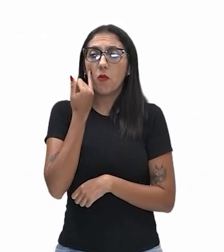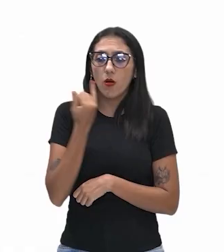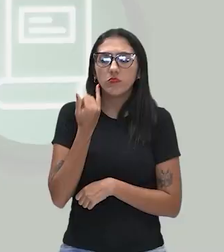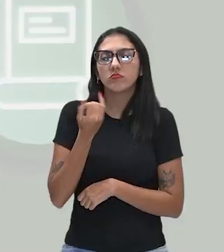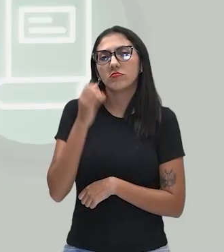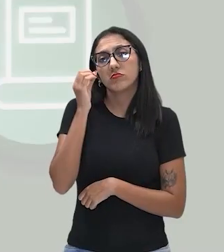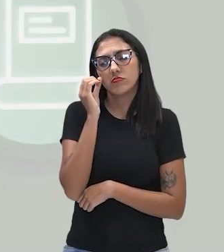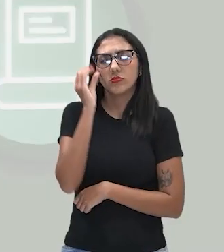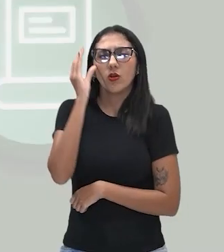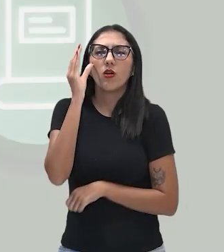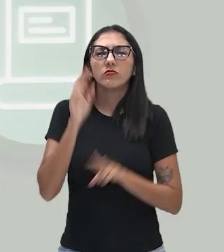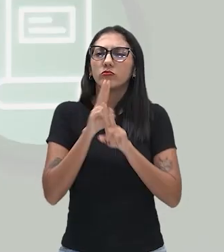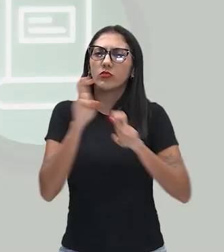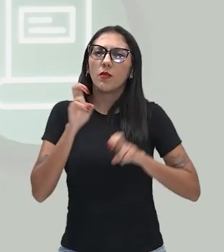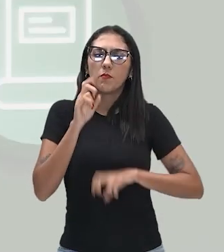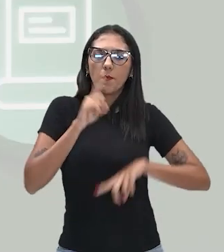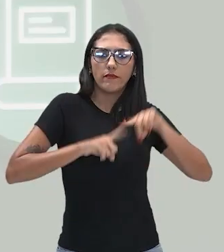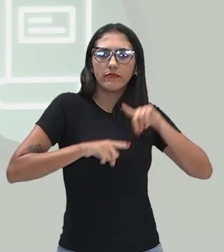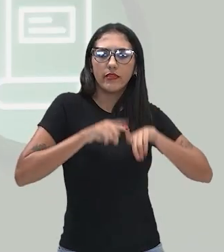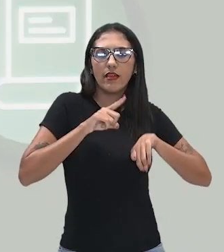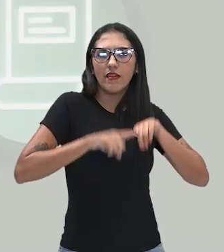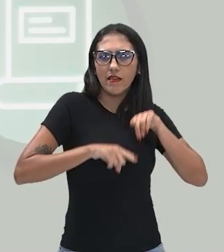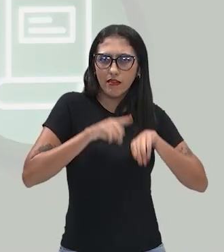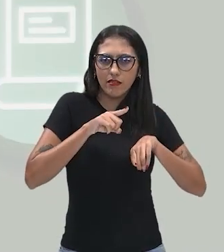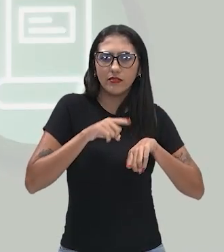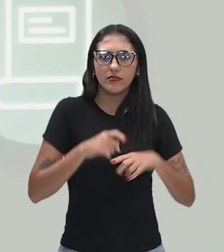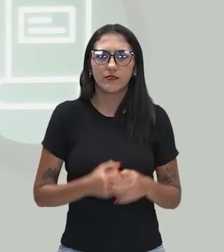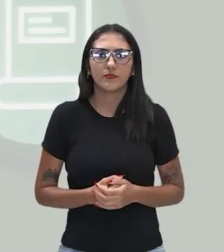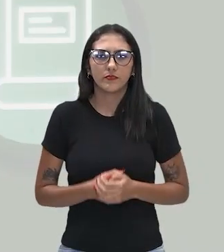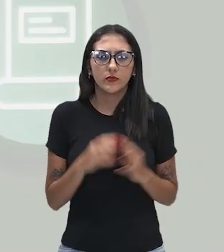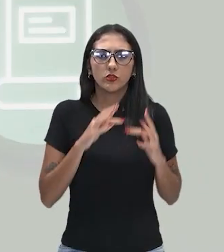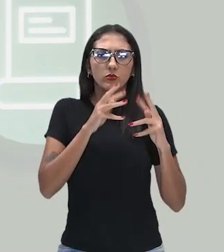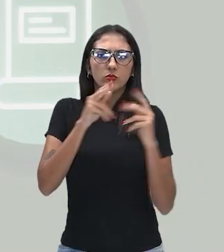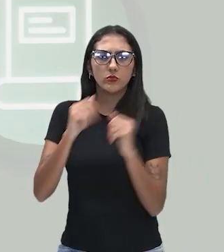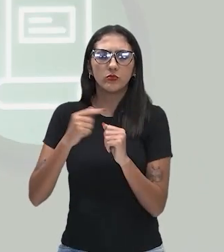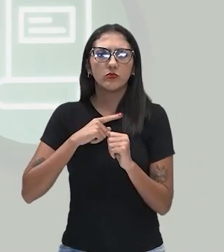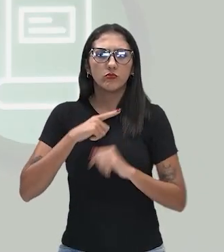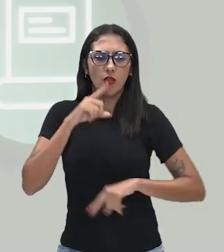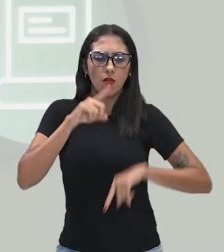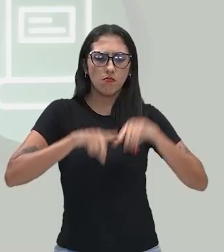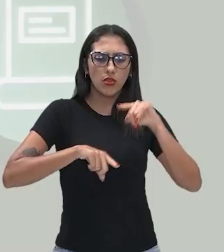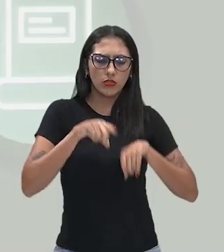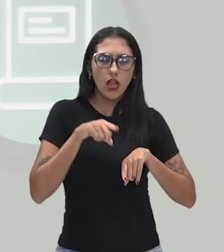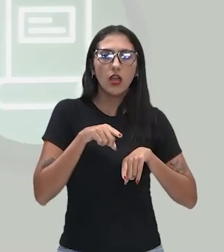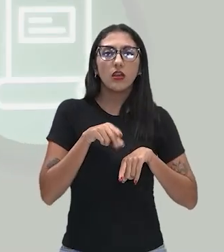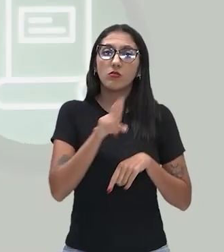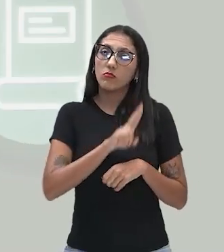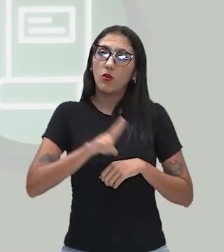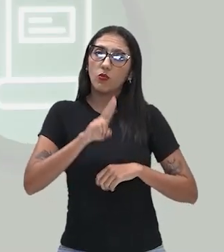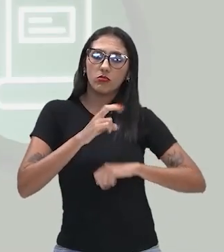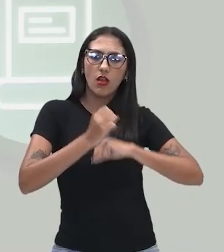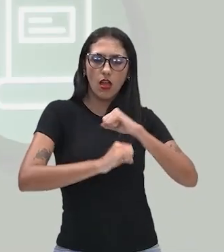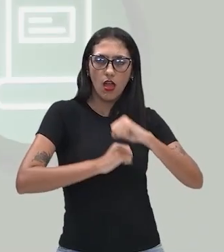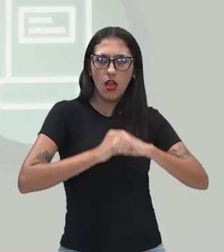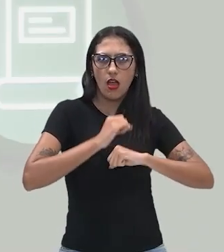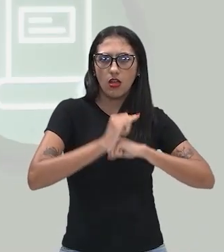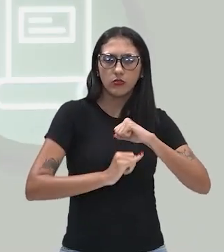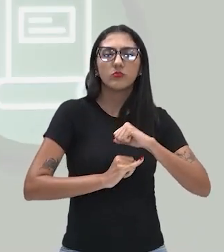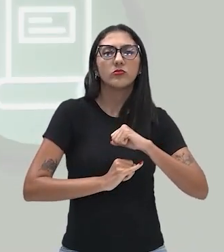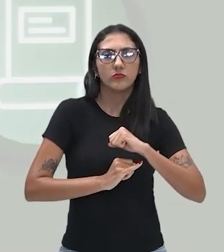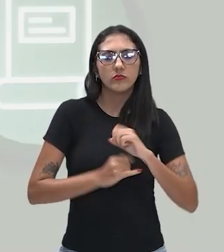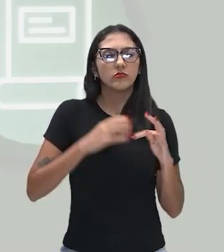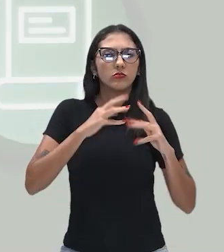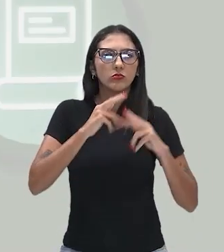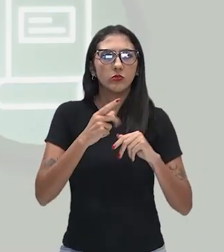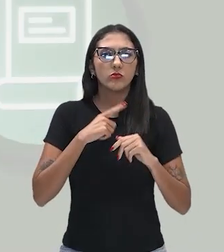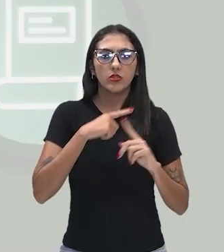conhecer mais a matéria, tá, gente? Porque tudo é formado por átomos e todo átomo tem o